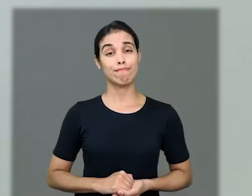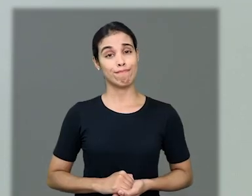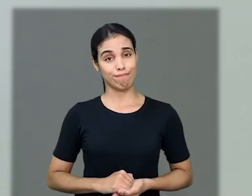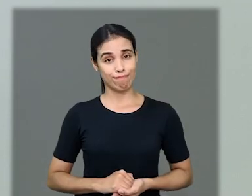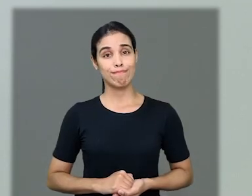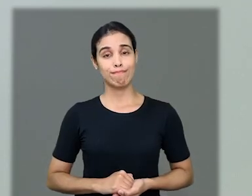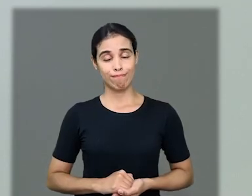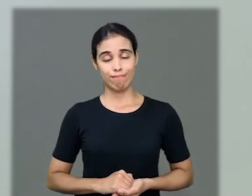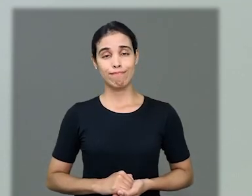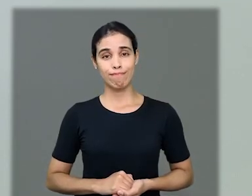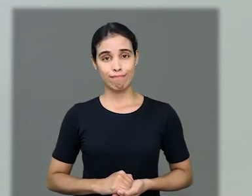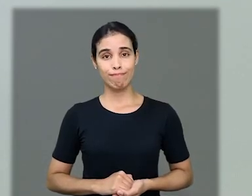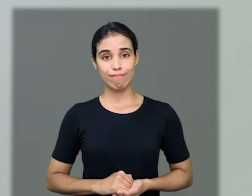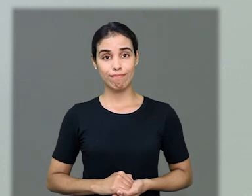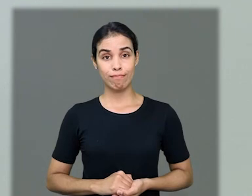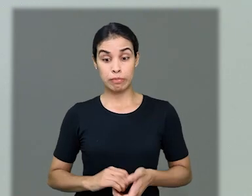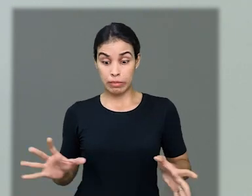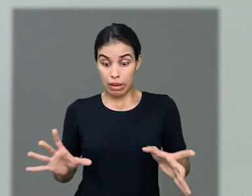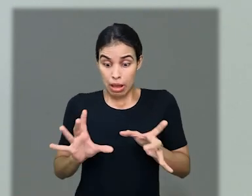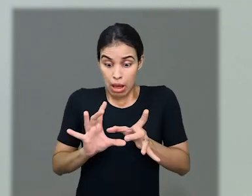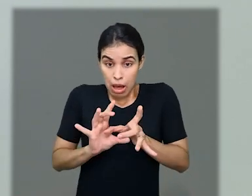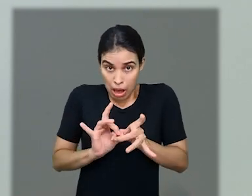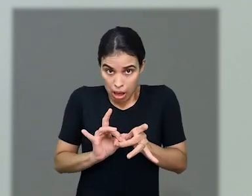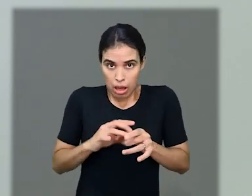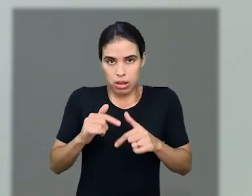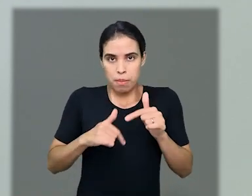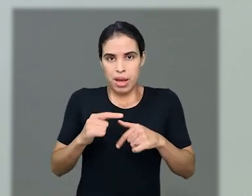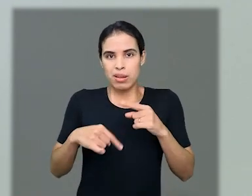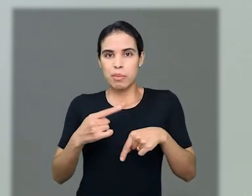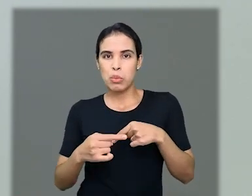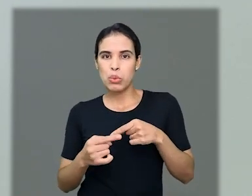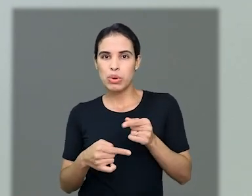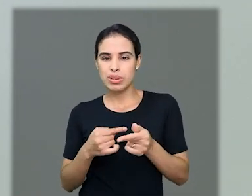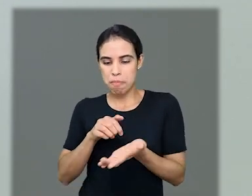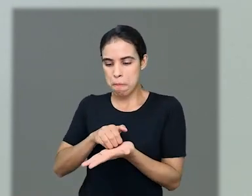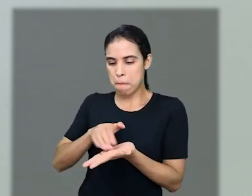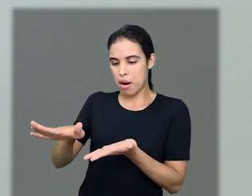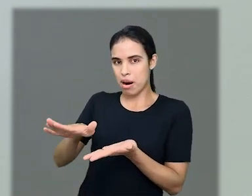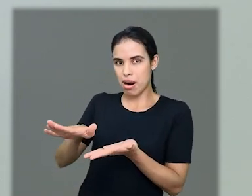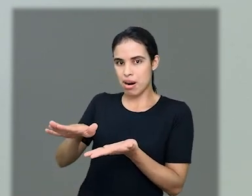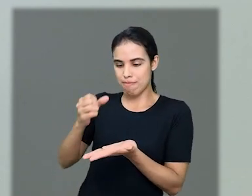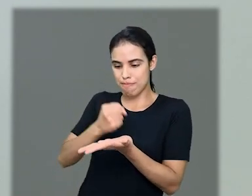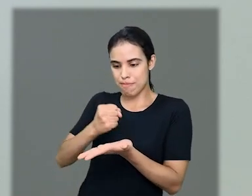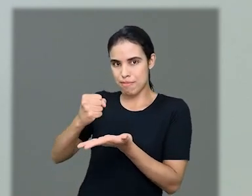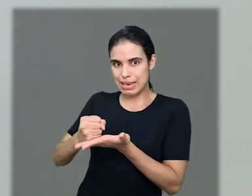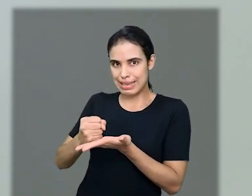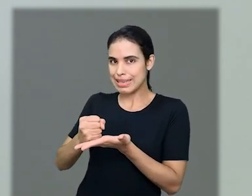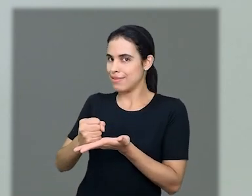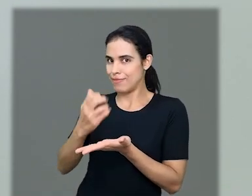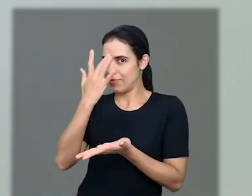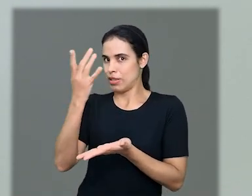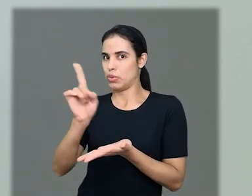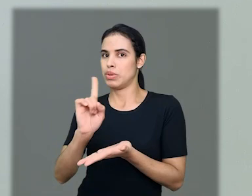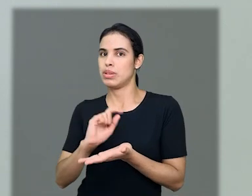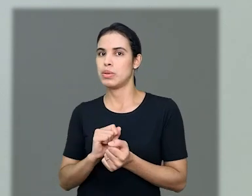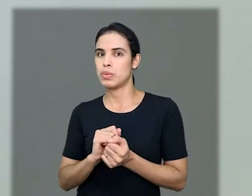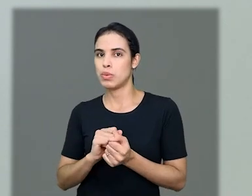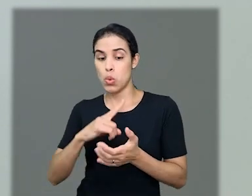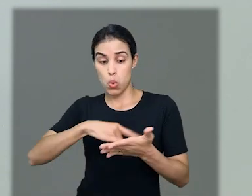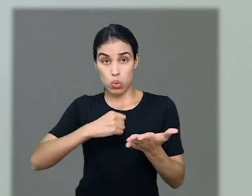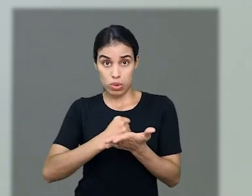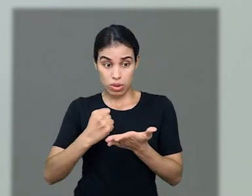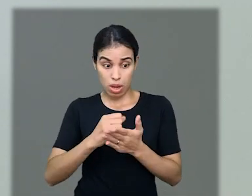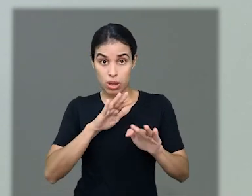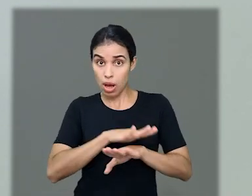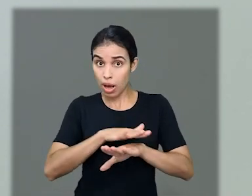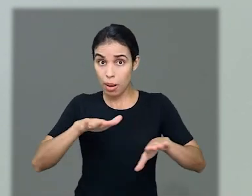Um dos momentos mais delicados da relação trabalhista é a dispensa de um empregado. Essa situação é ainda mais desafiadora quando o fim do